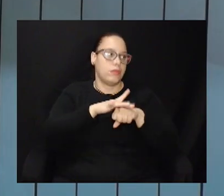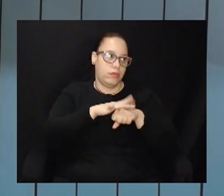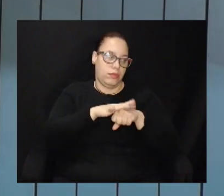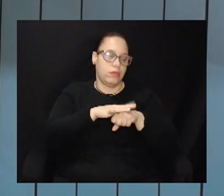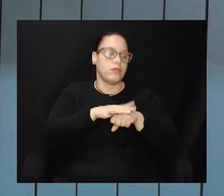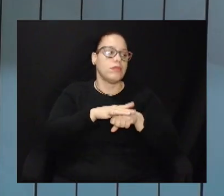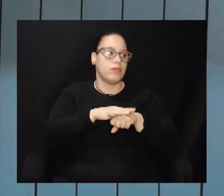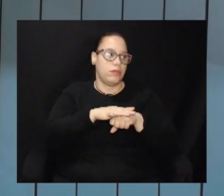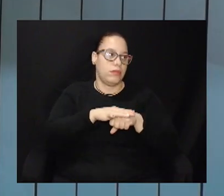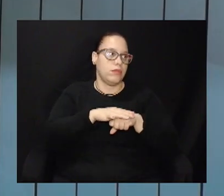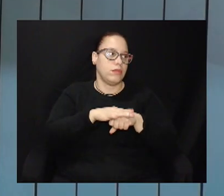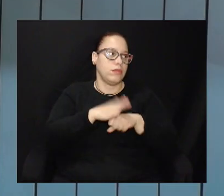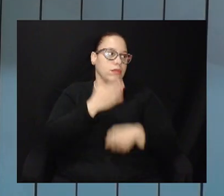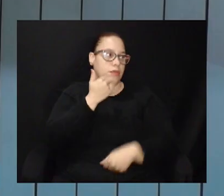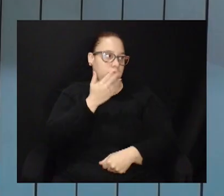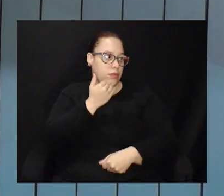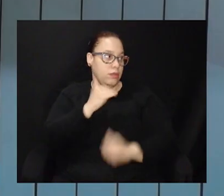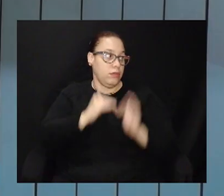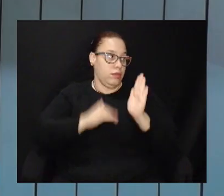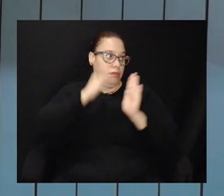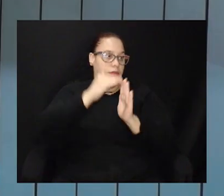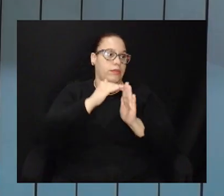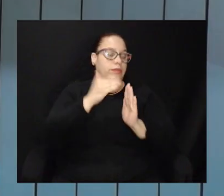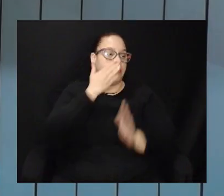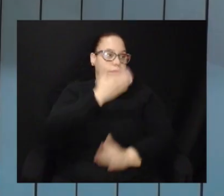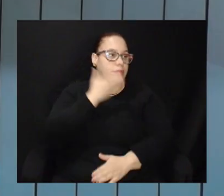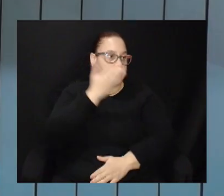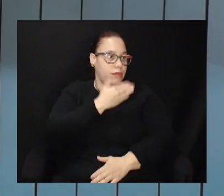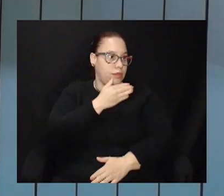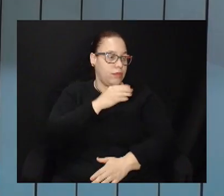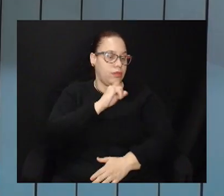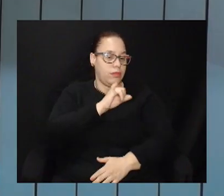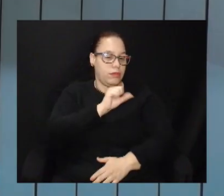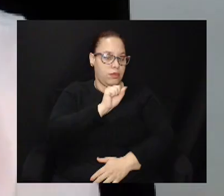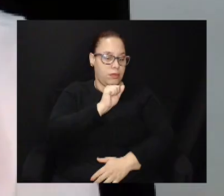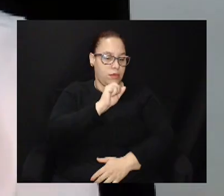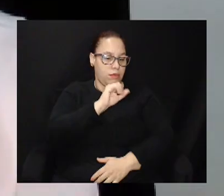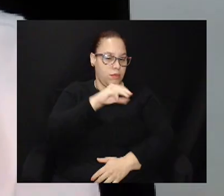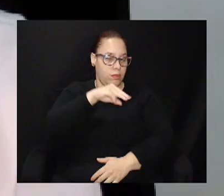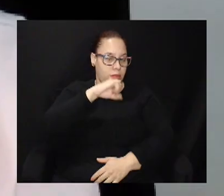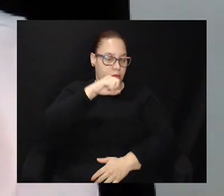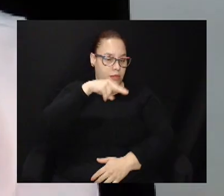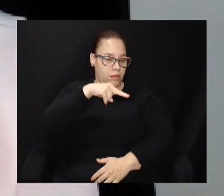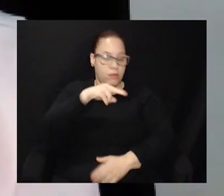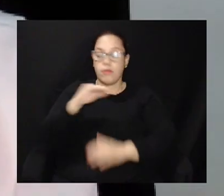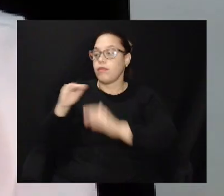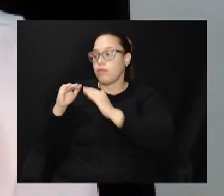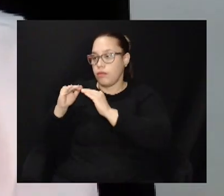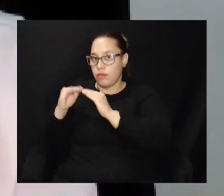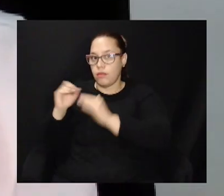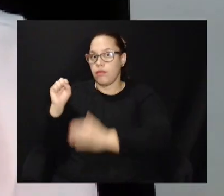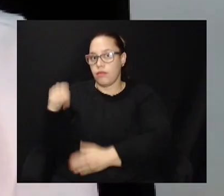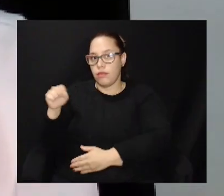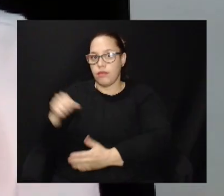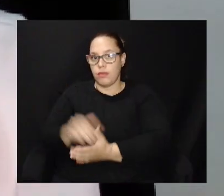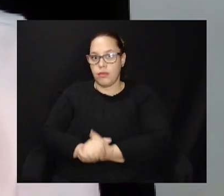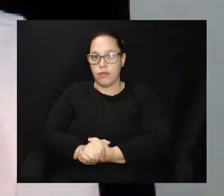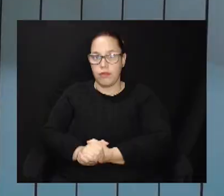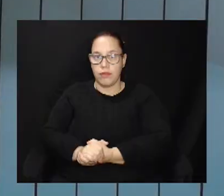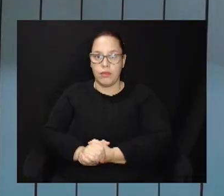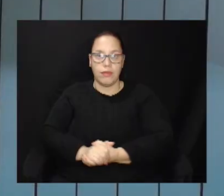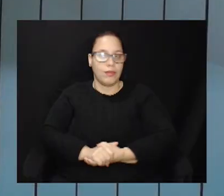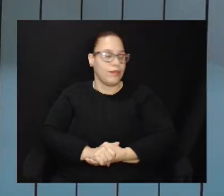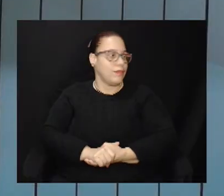pelo consumo excessivo de doce, né, Yasmin? Isso mesmo. Melhora tudo.